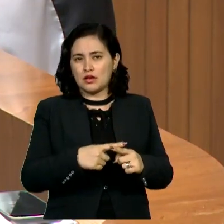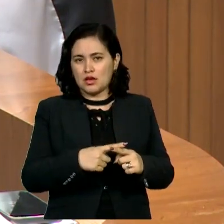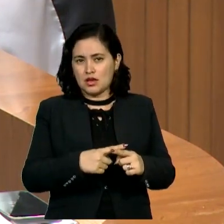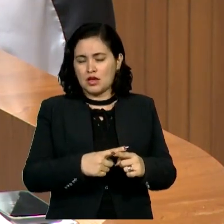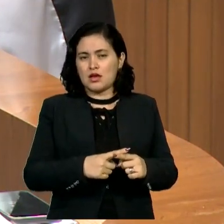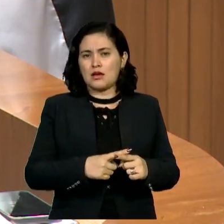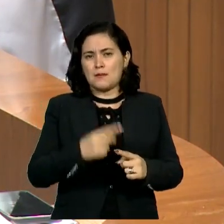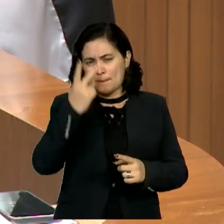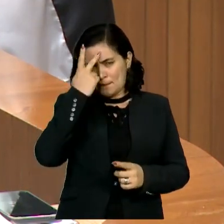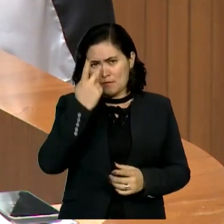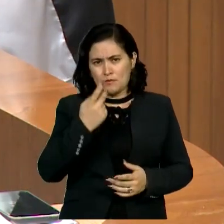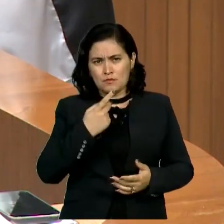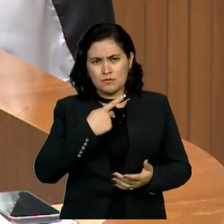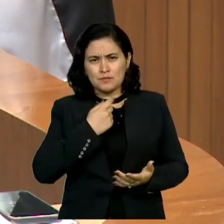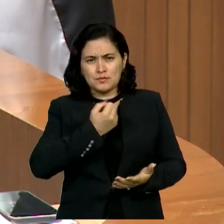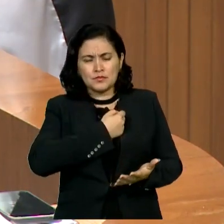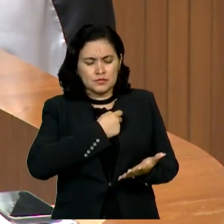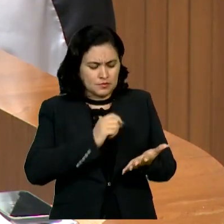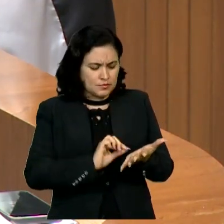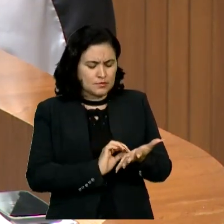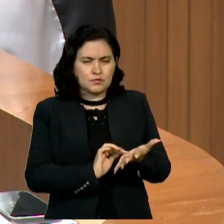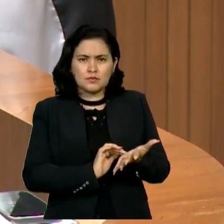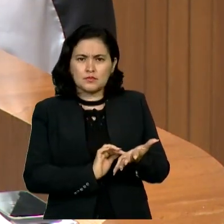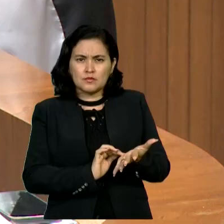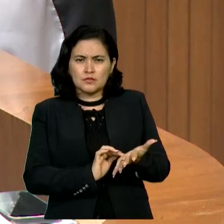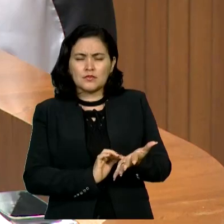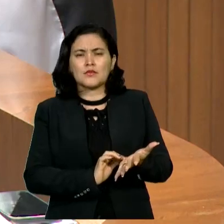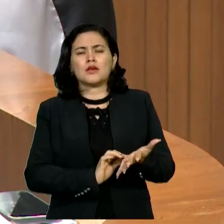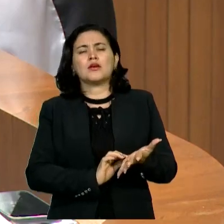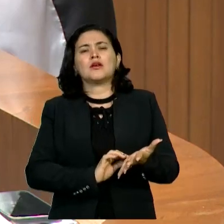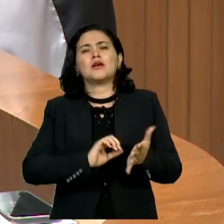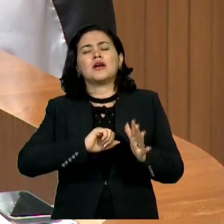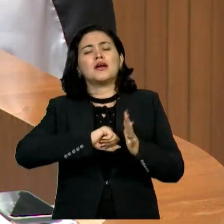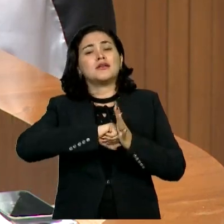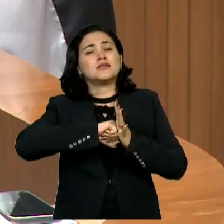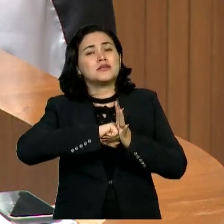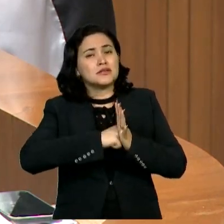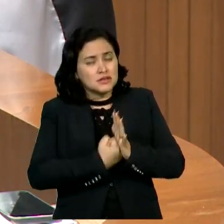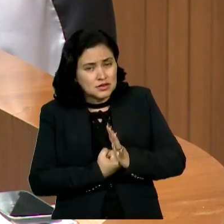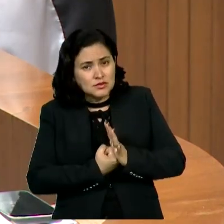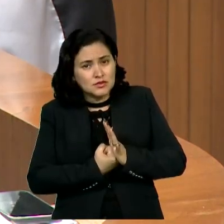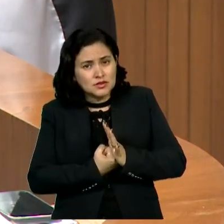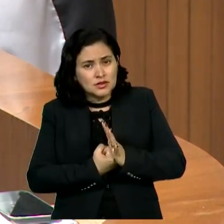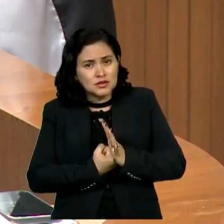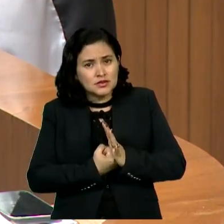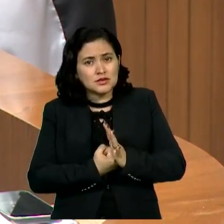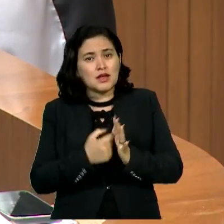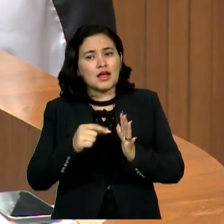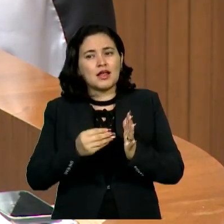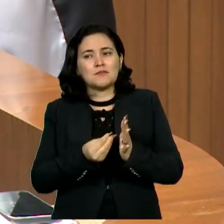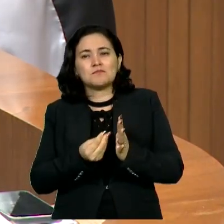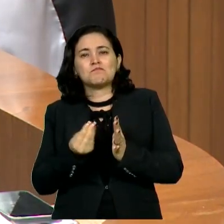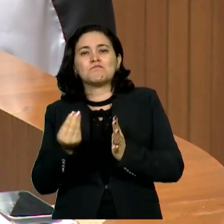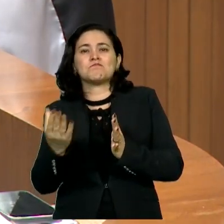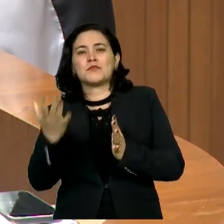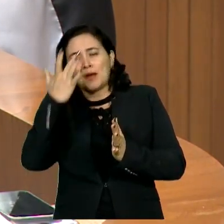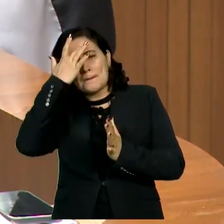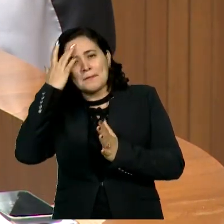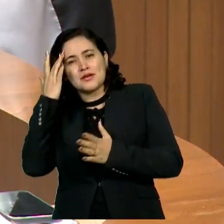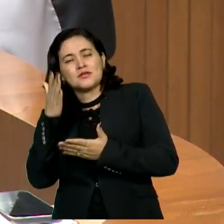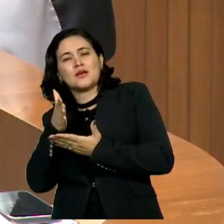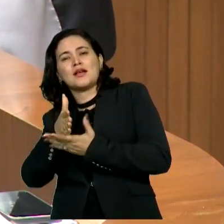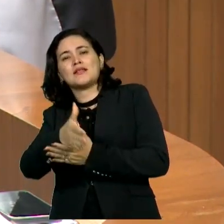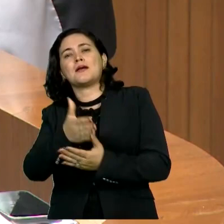dele para as pessoas acessarem processos judiciais sigilosos. Então, é boa apuração da casa em relação a